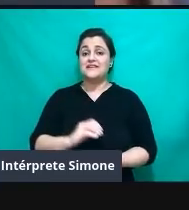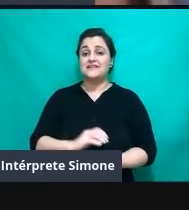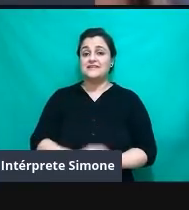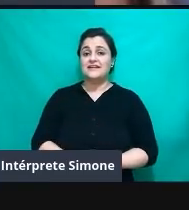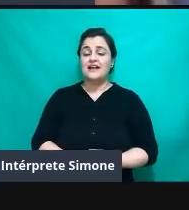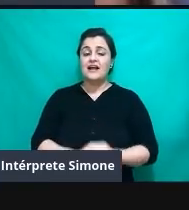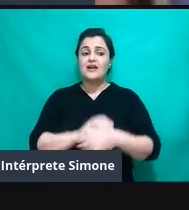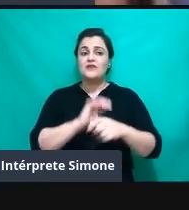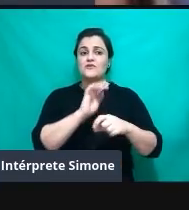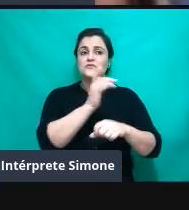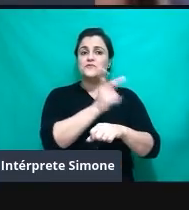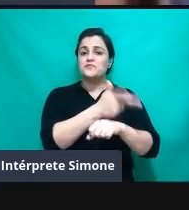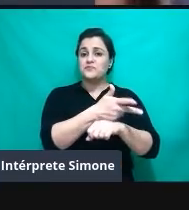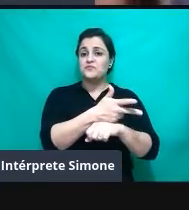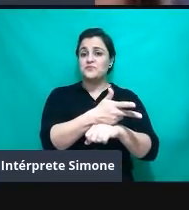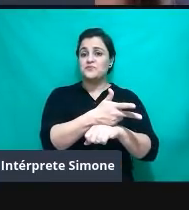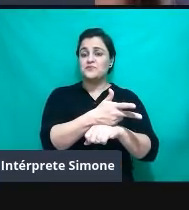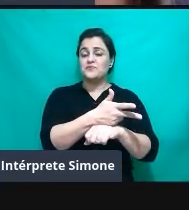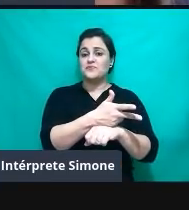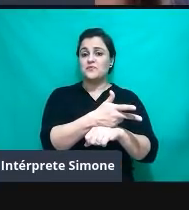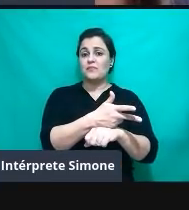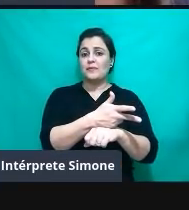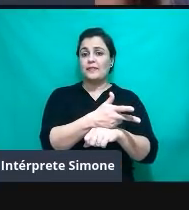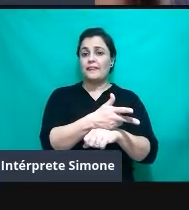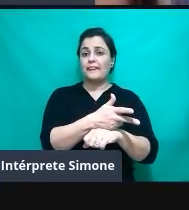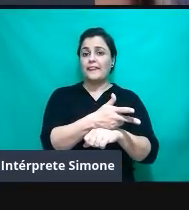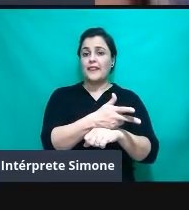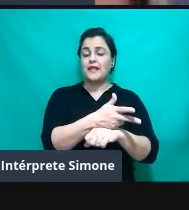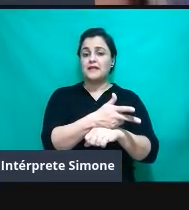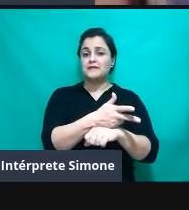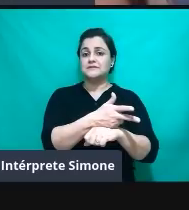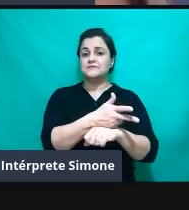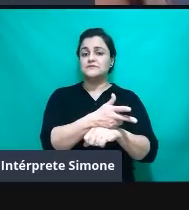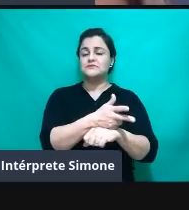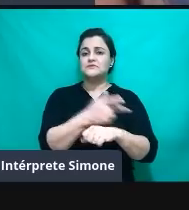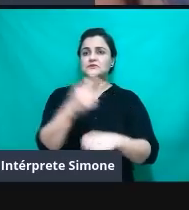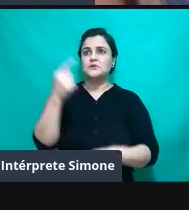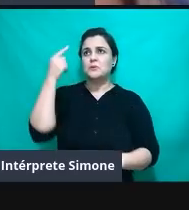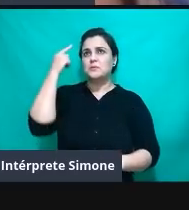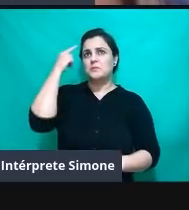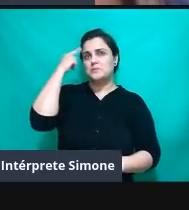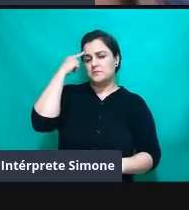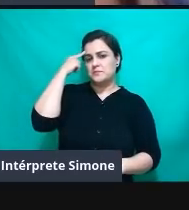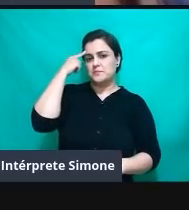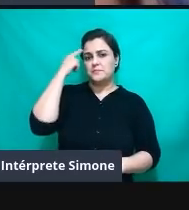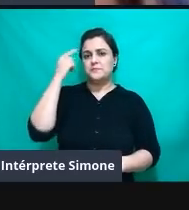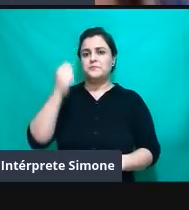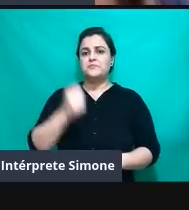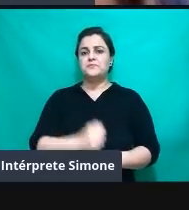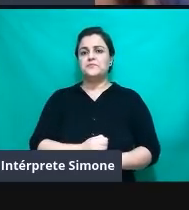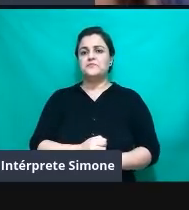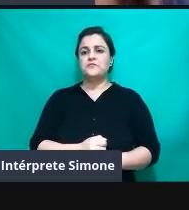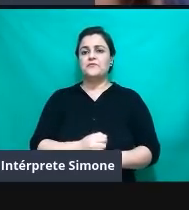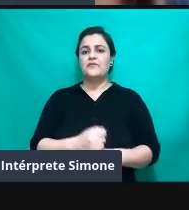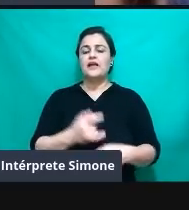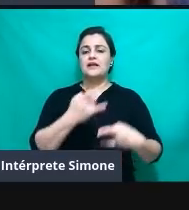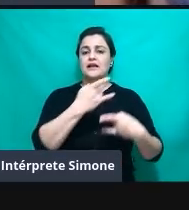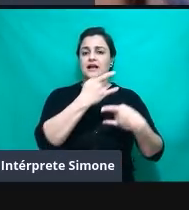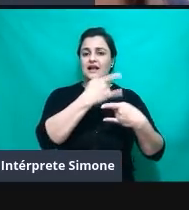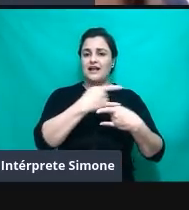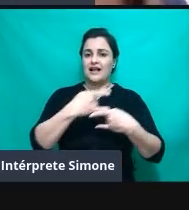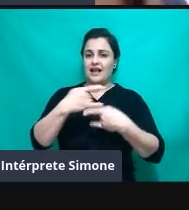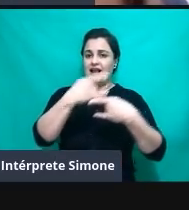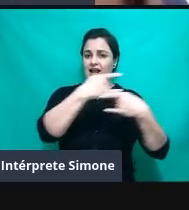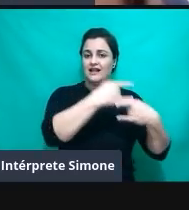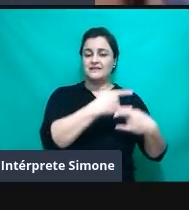vídeo, nós, quando vamos pensar, nós temos as lives, né, as transmissões aí ao